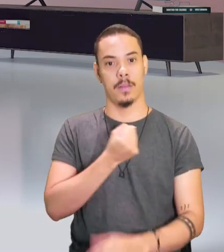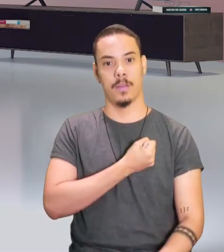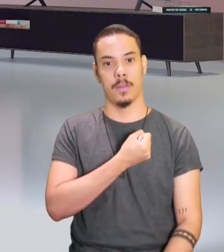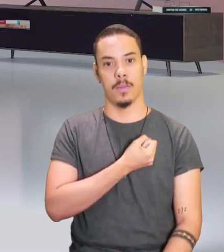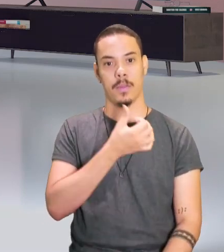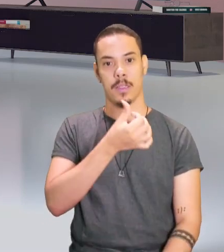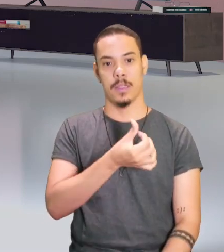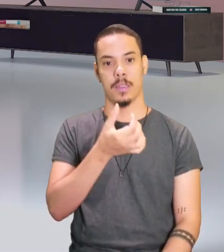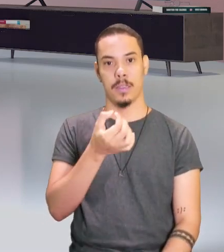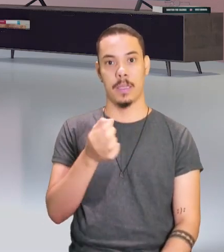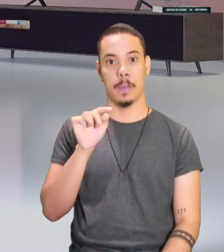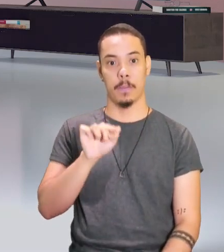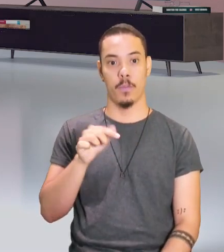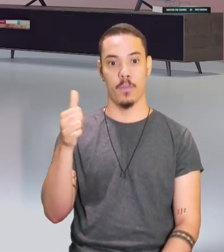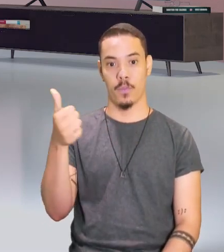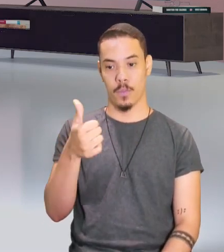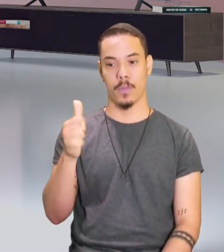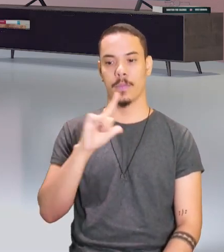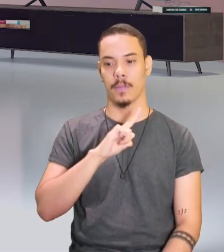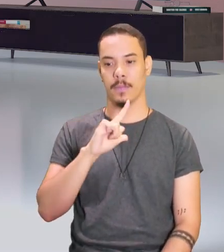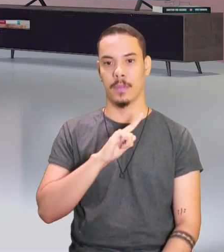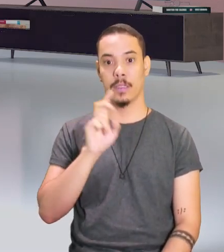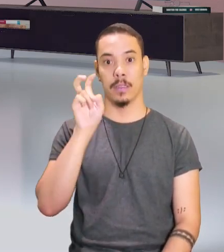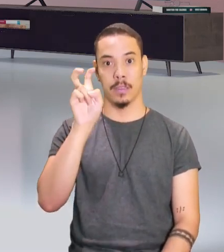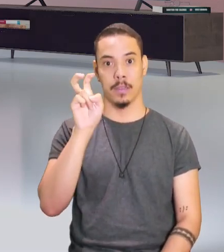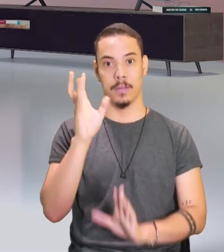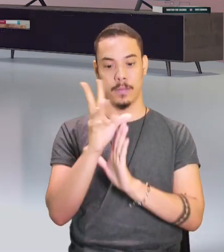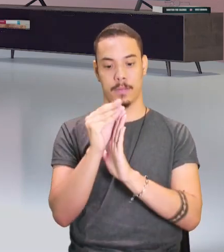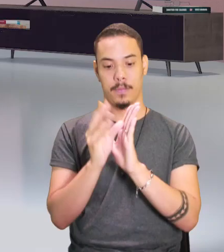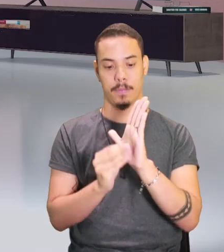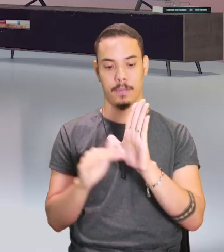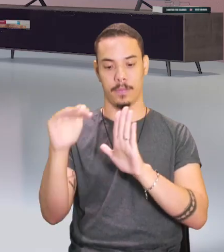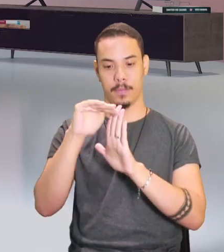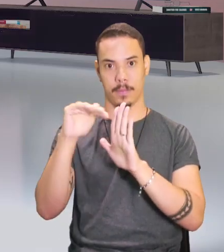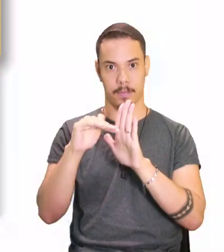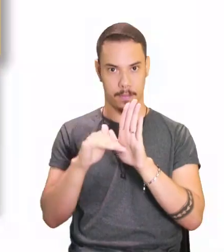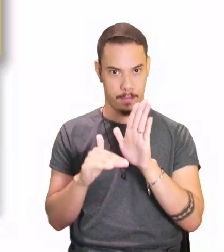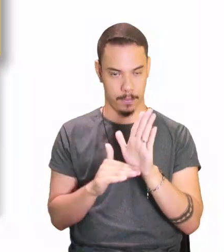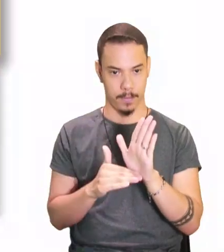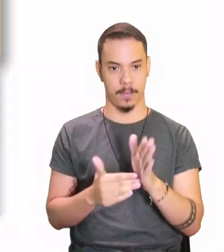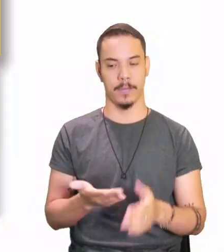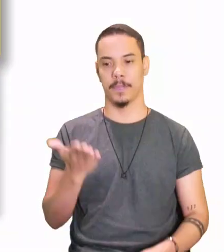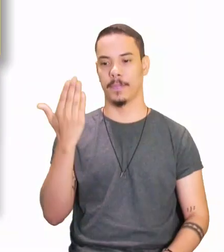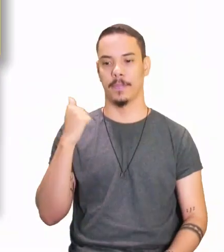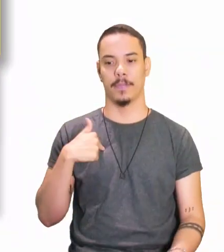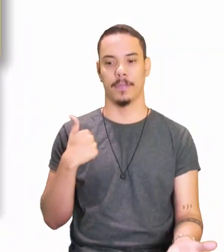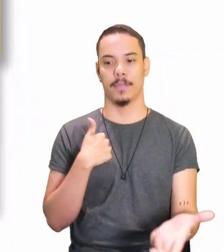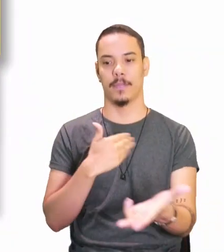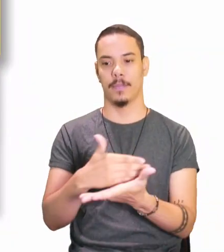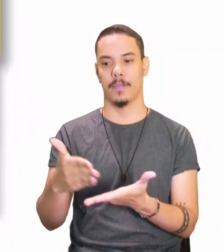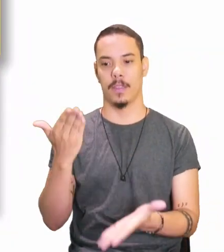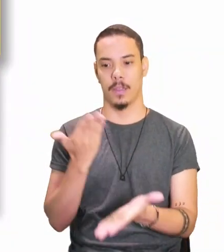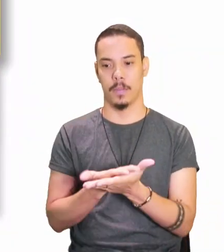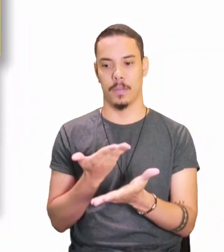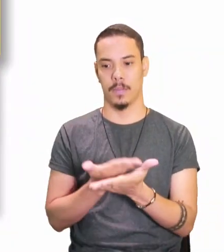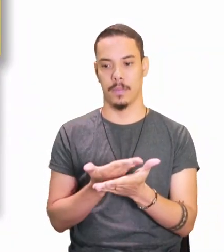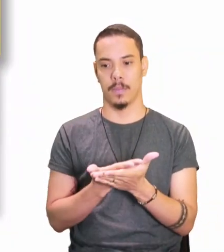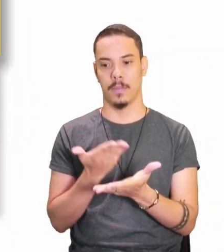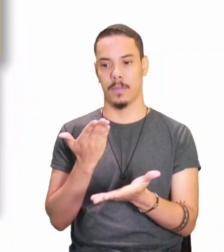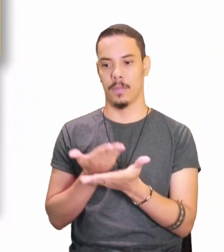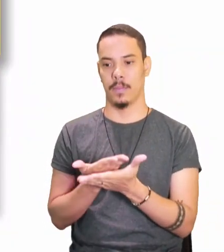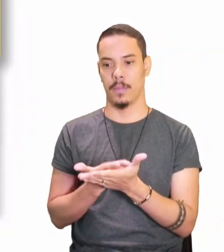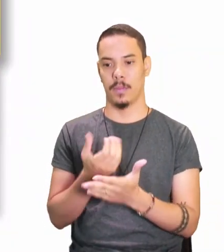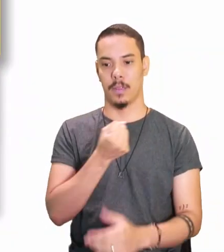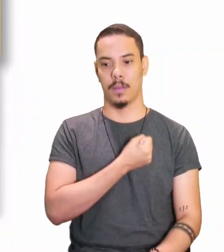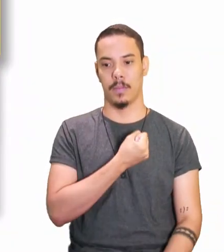60.1. Separamos aqui 5 conteúdos, tá certo? Vamos lá! Começando a aula. Aula